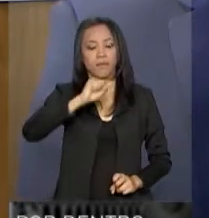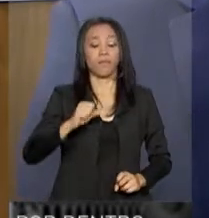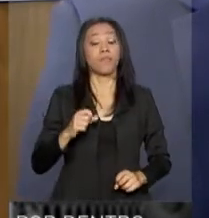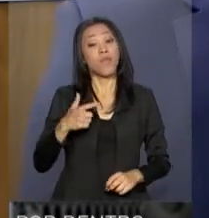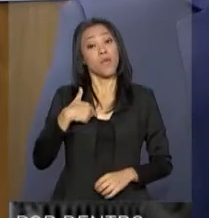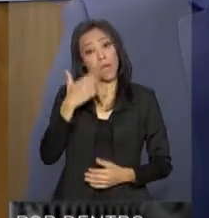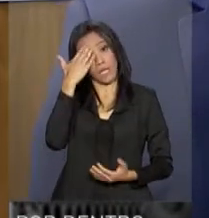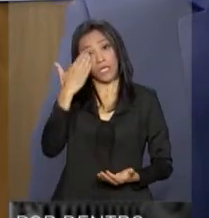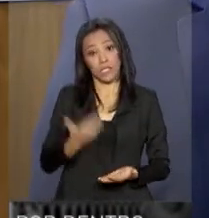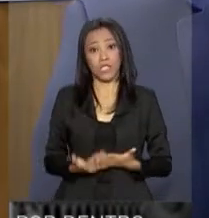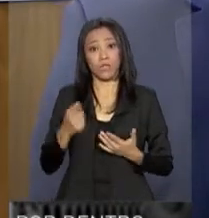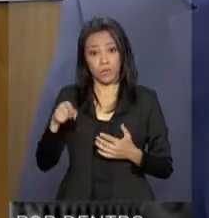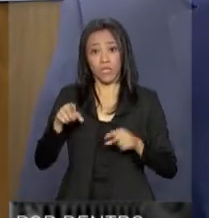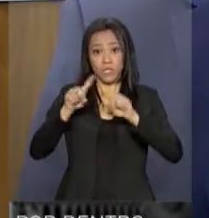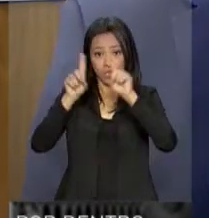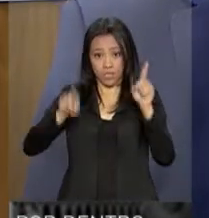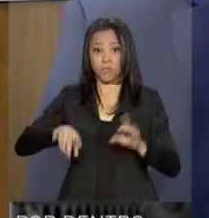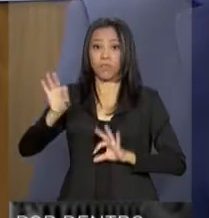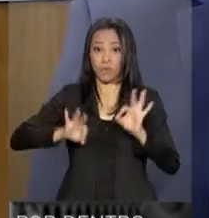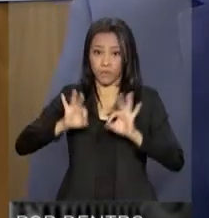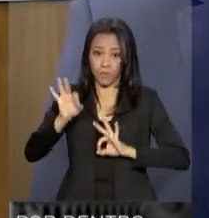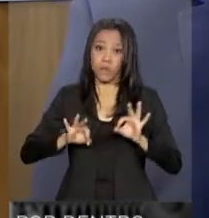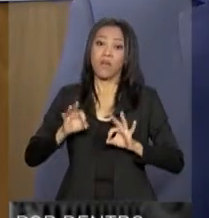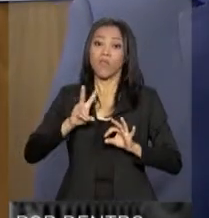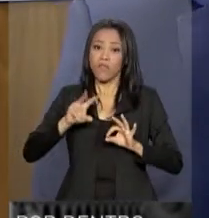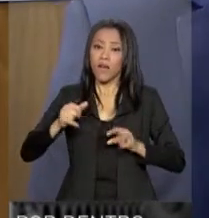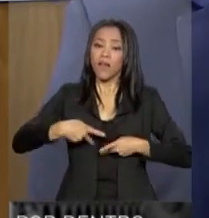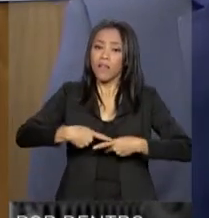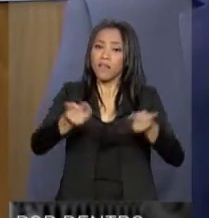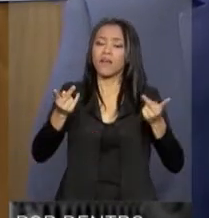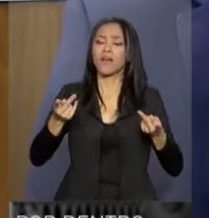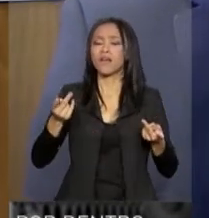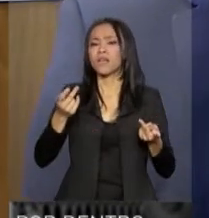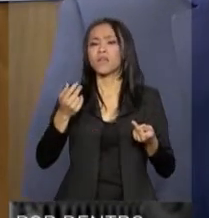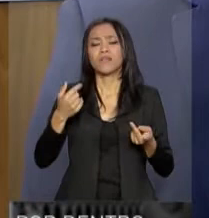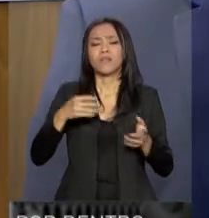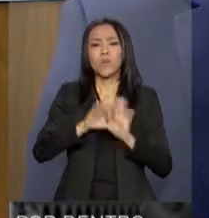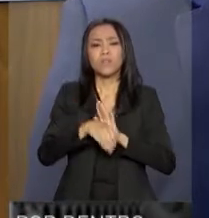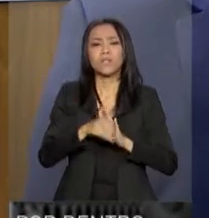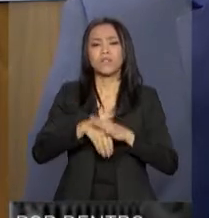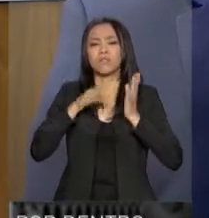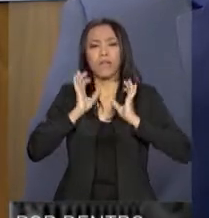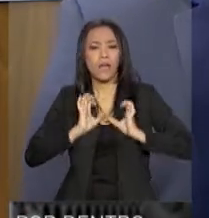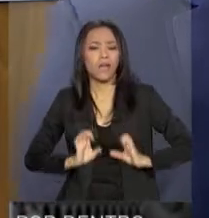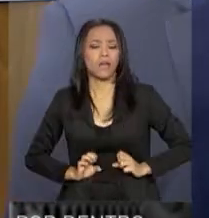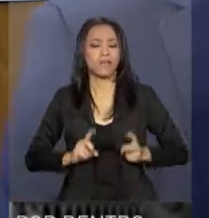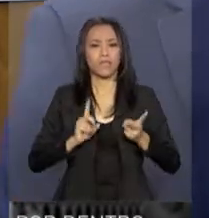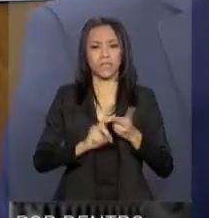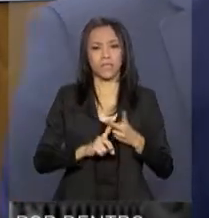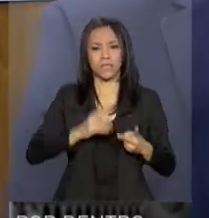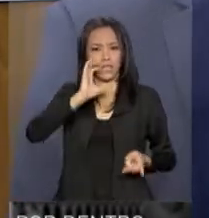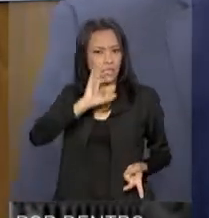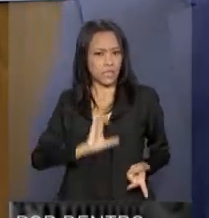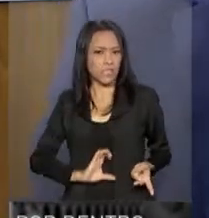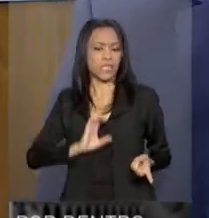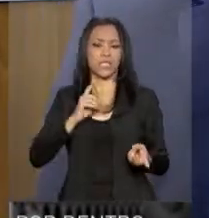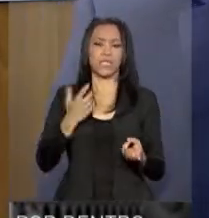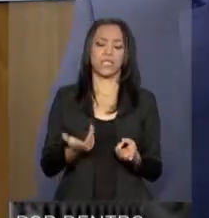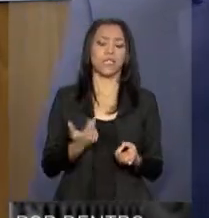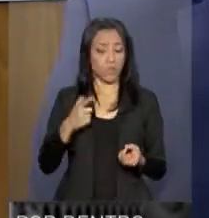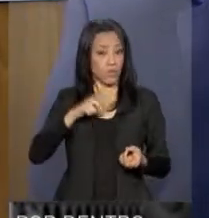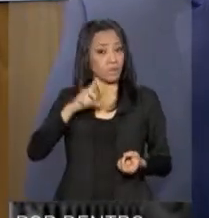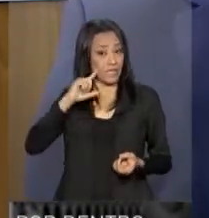acredito muito que vai mudar o nosso país vai trazer noções de ética e cidadania eu espero eu tenho certeza não só espero como tenho